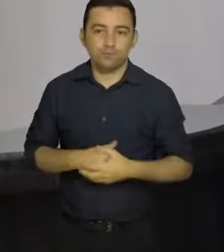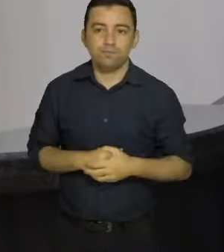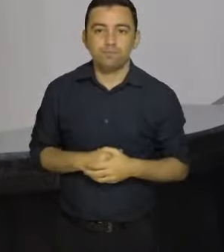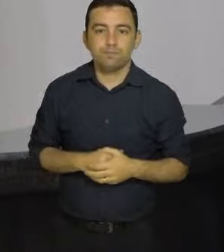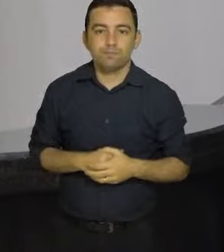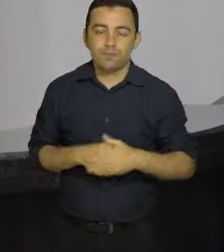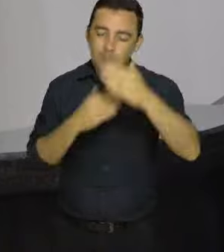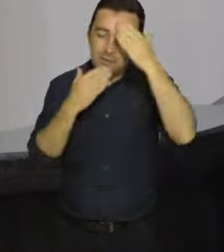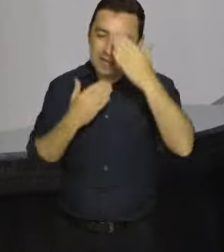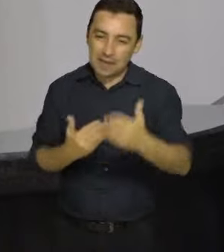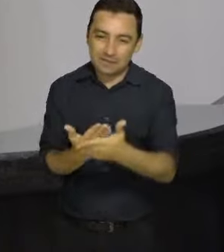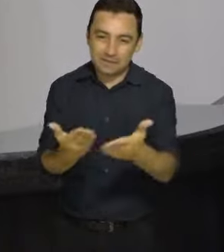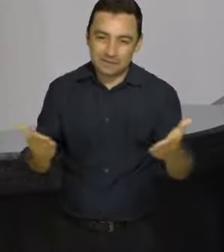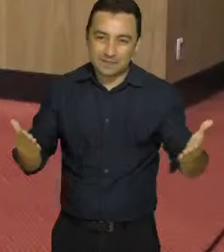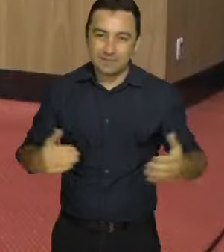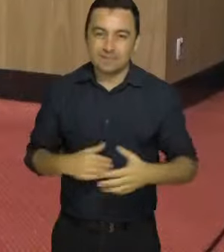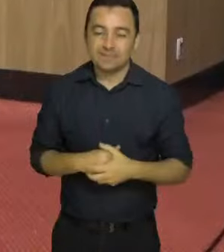Muito obrigada.